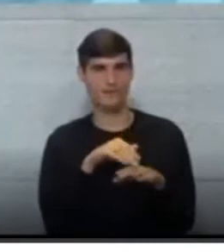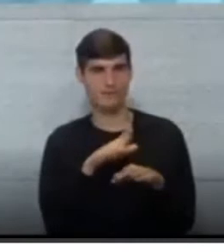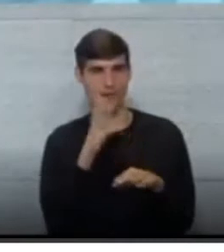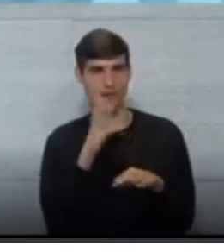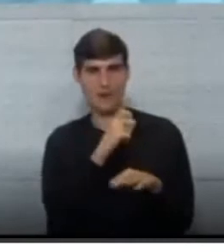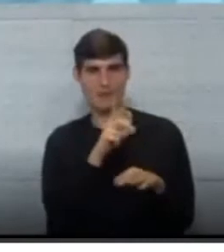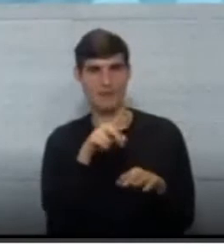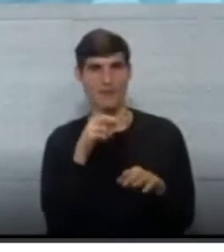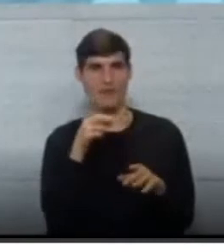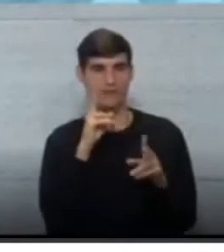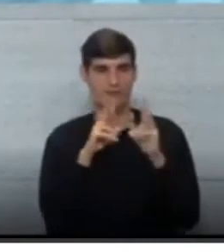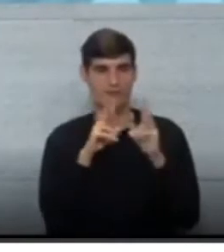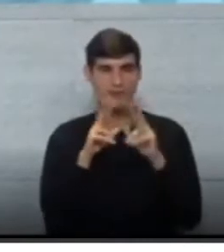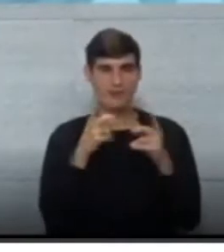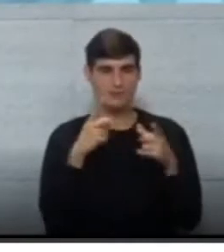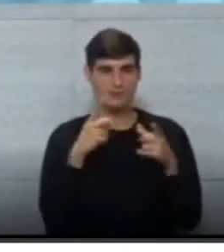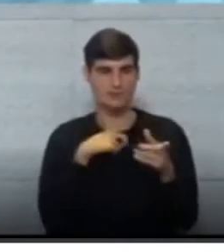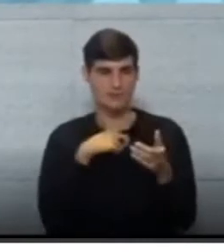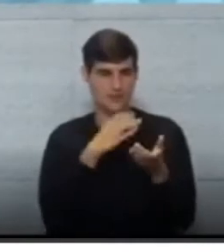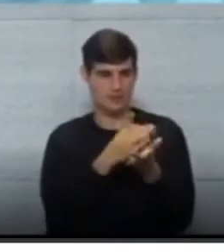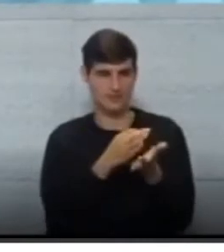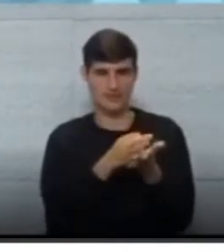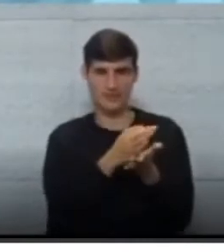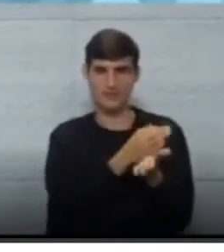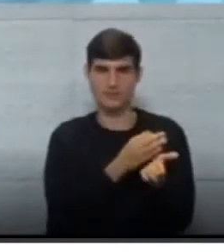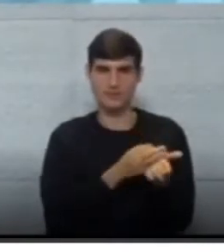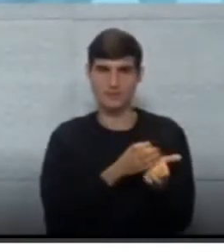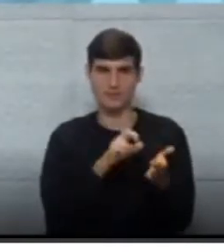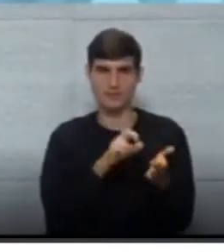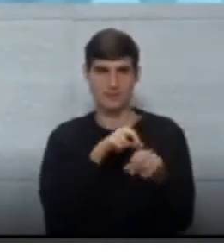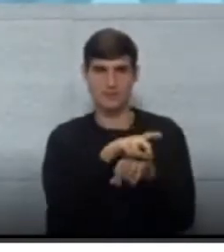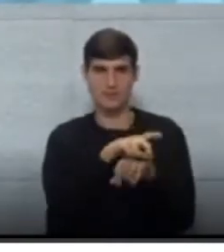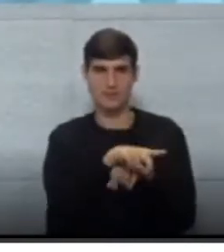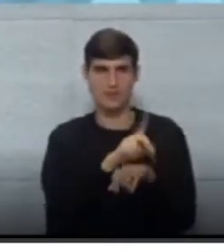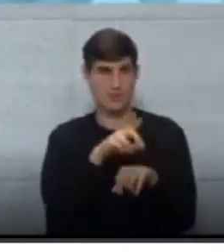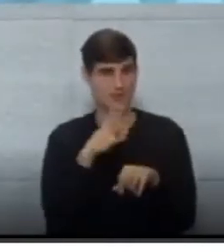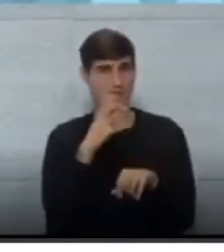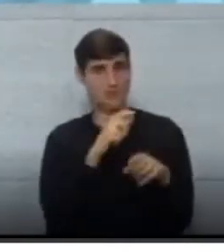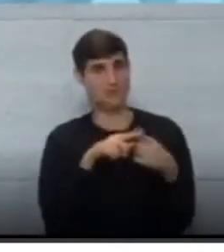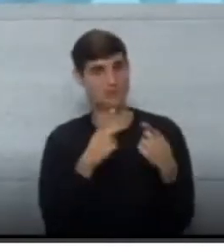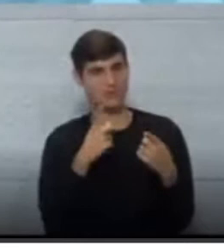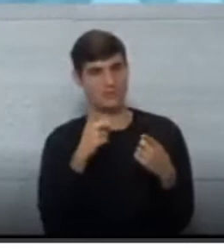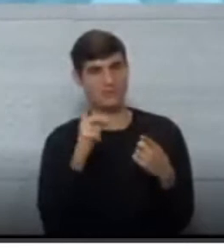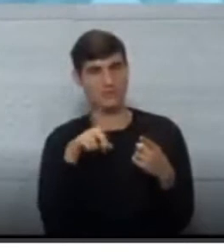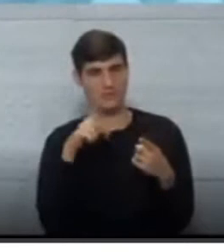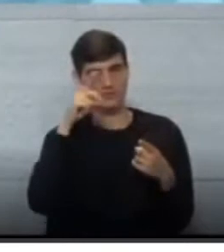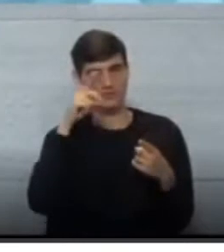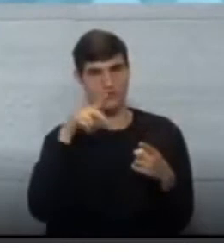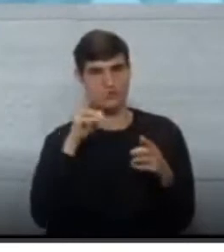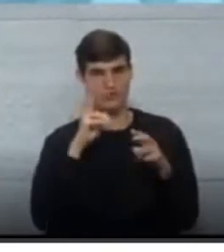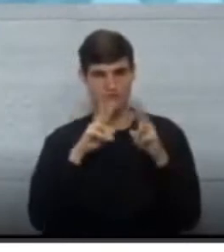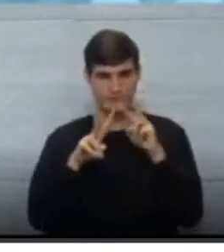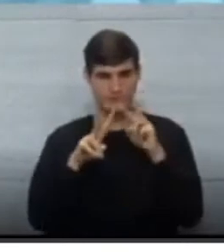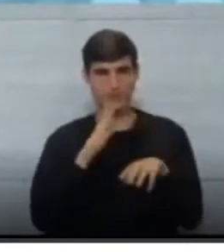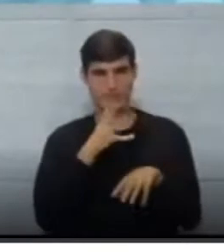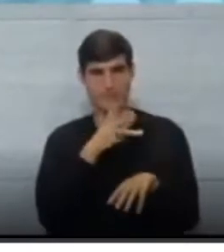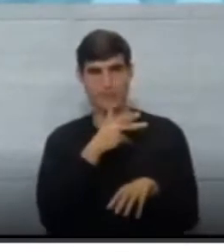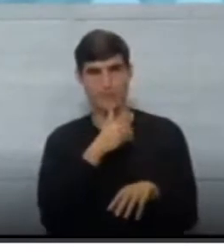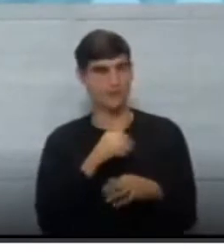aí de enzimas, testes rápidos de fazer, mas também levam tempo para observação, tá certo?